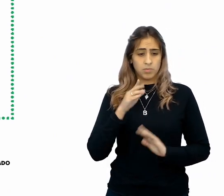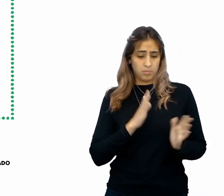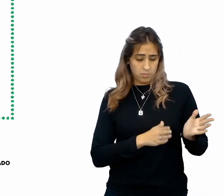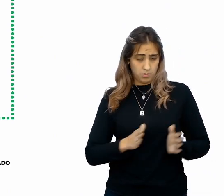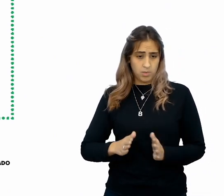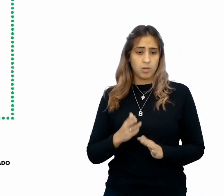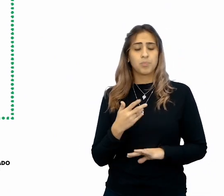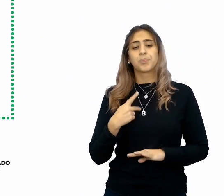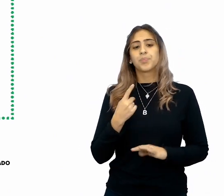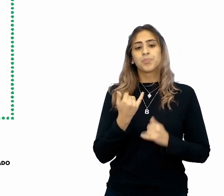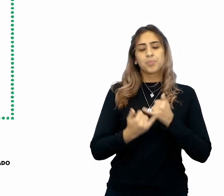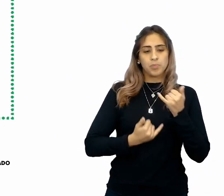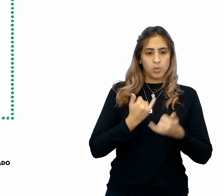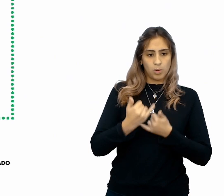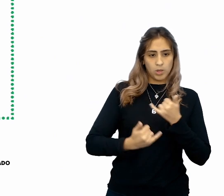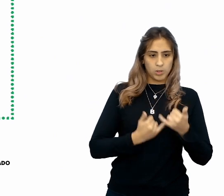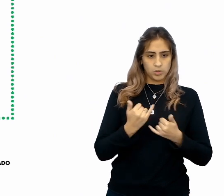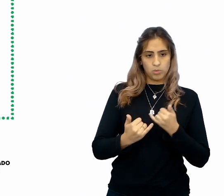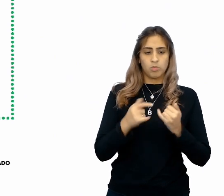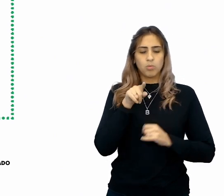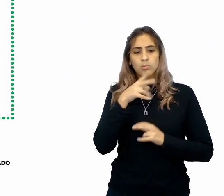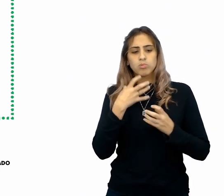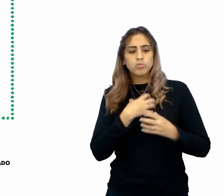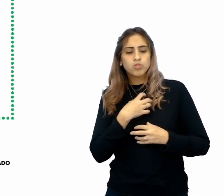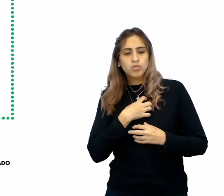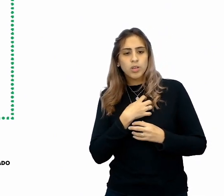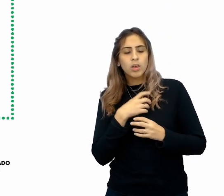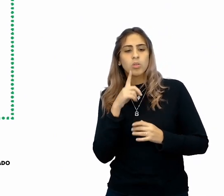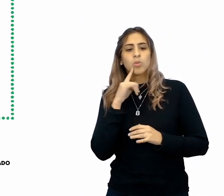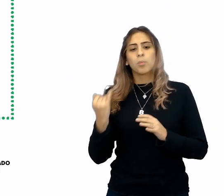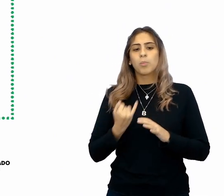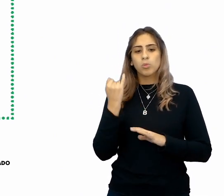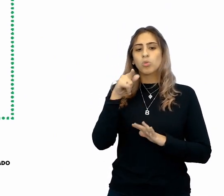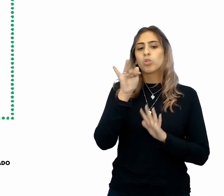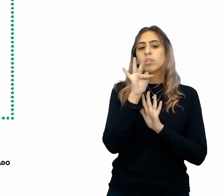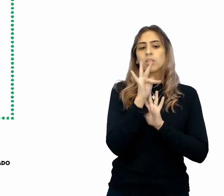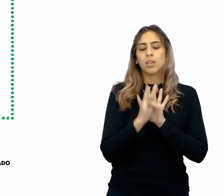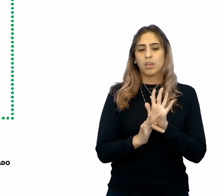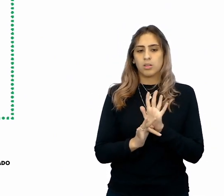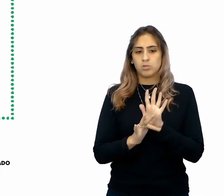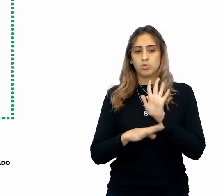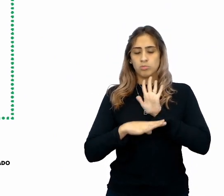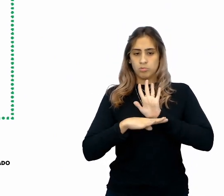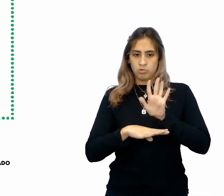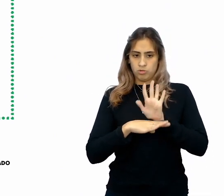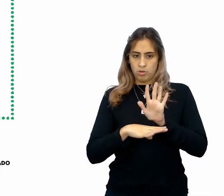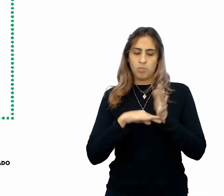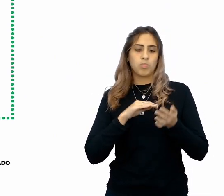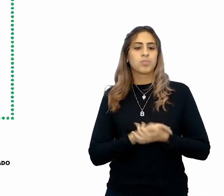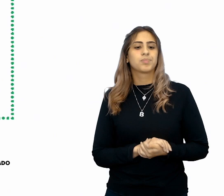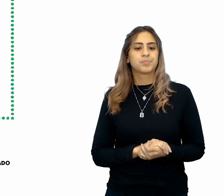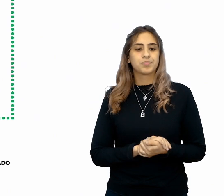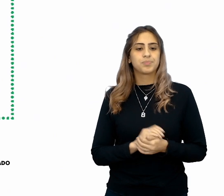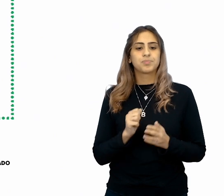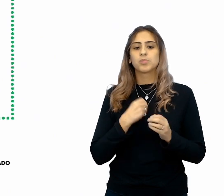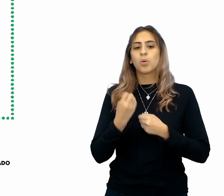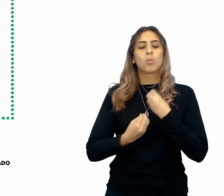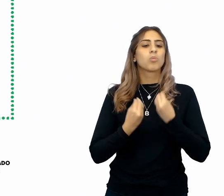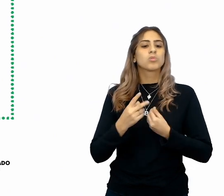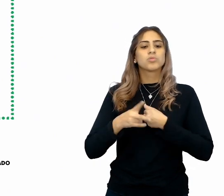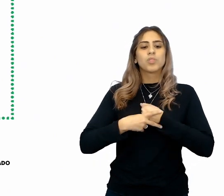um aspecto estilístico fundamental dos textos instrucionais, o modo como os verbos